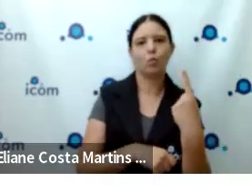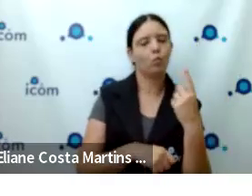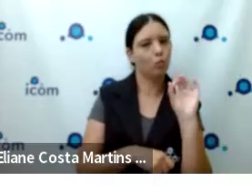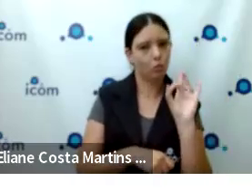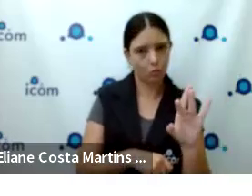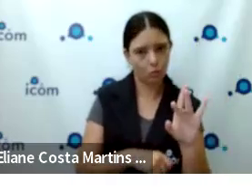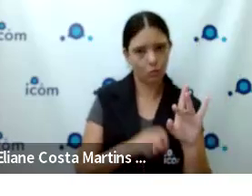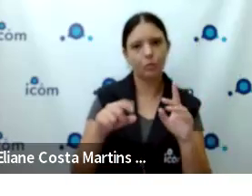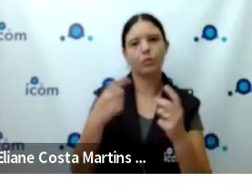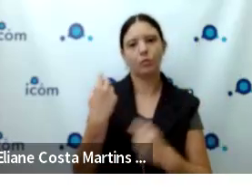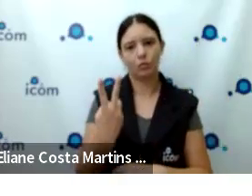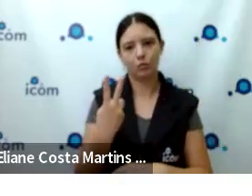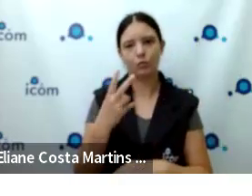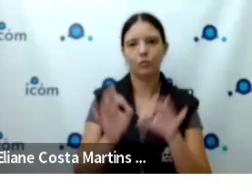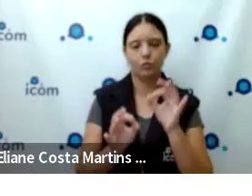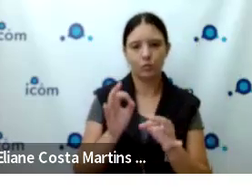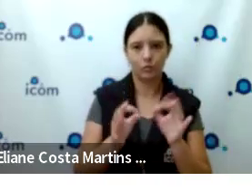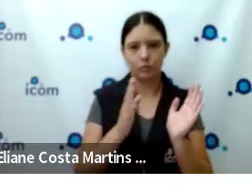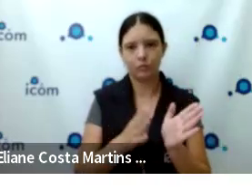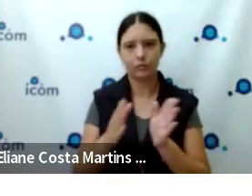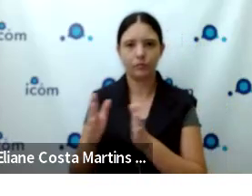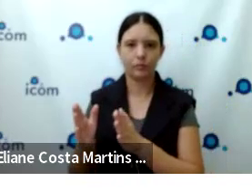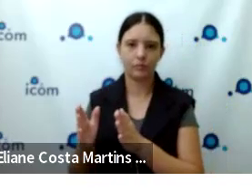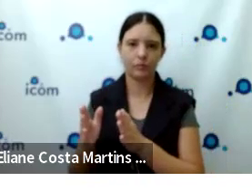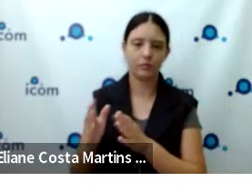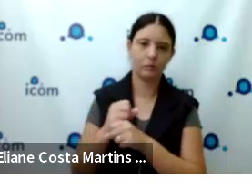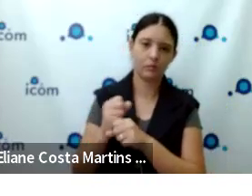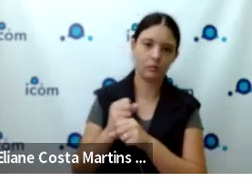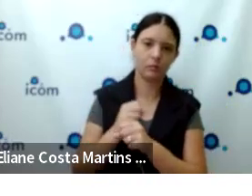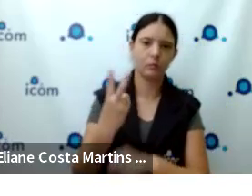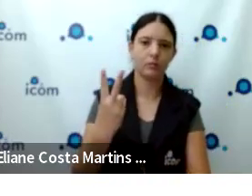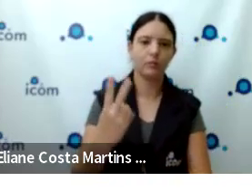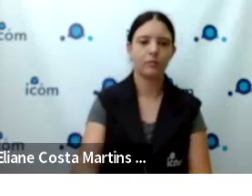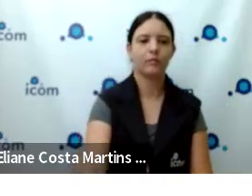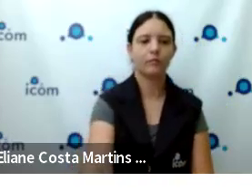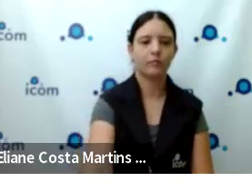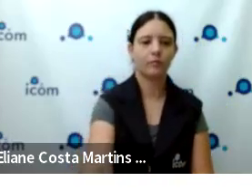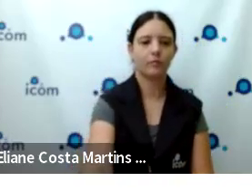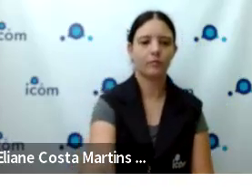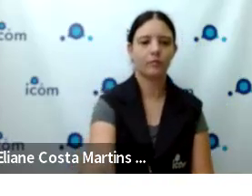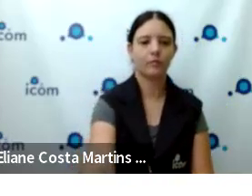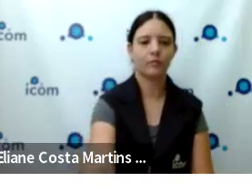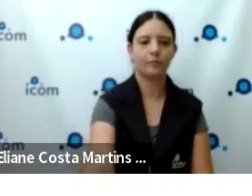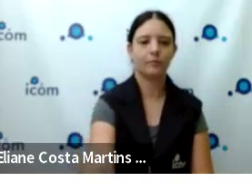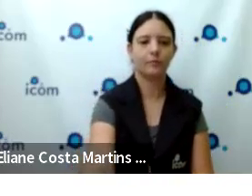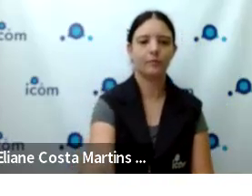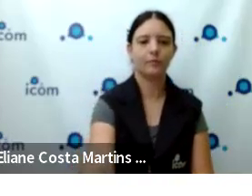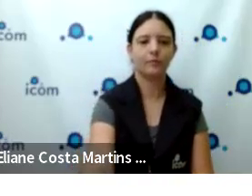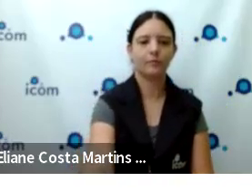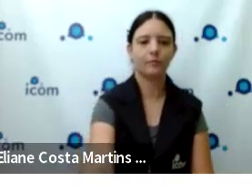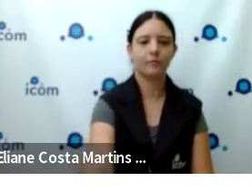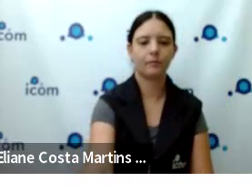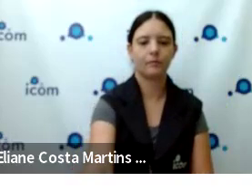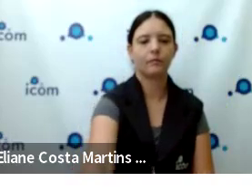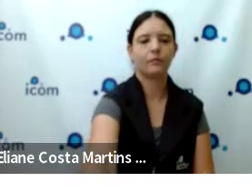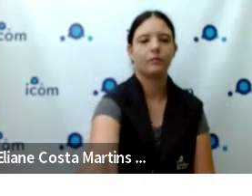duas judiciais. O processo dura 2 anos no âmbito administrativo, 2 anos no judicial. E o fato de haver